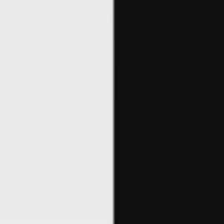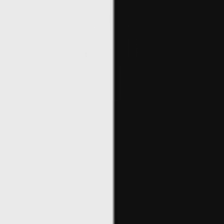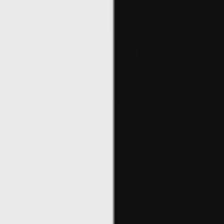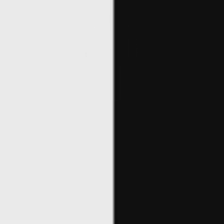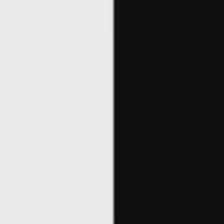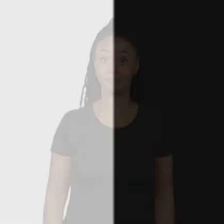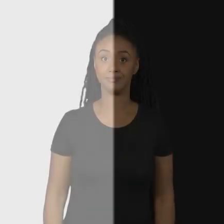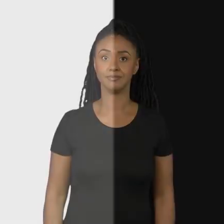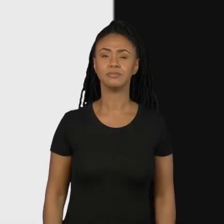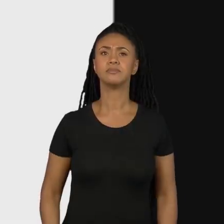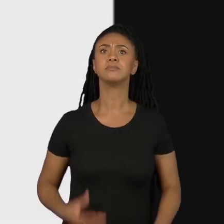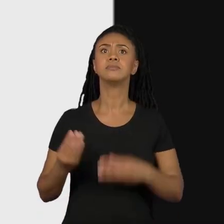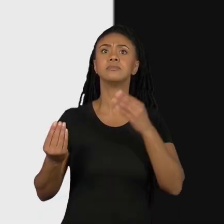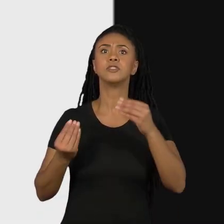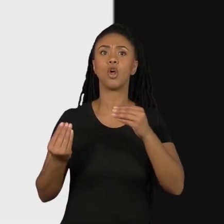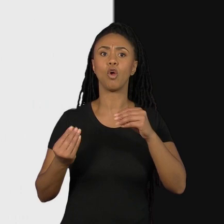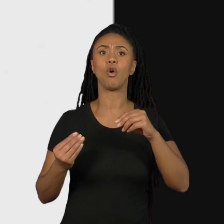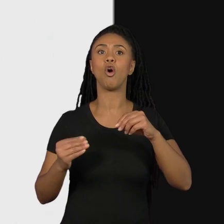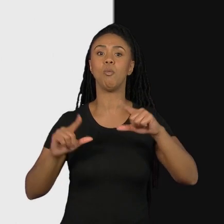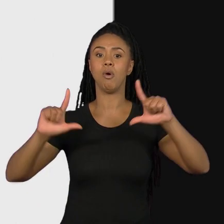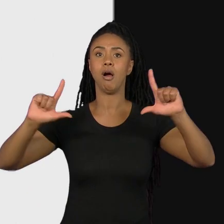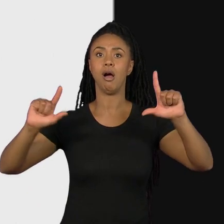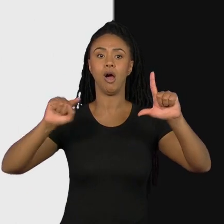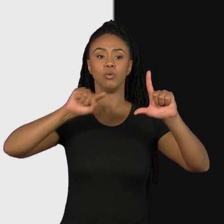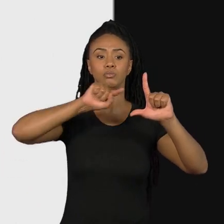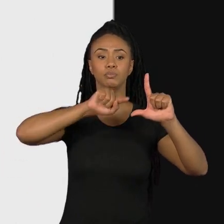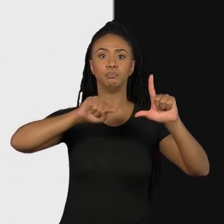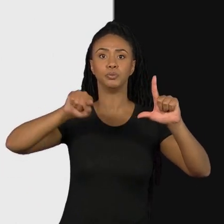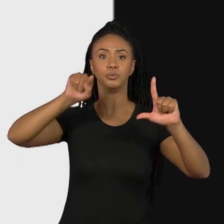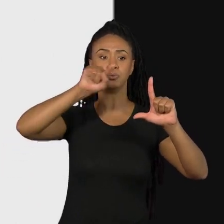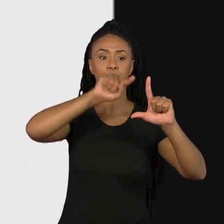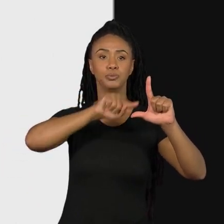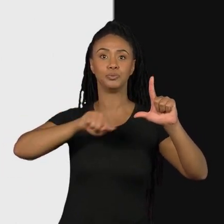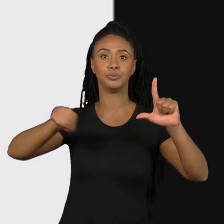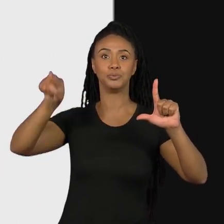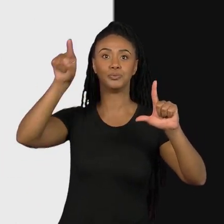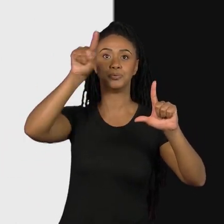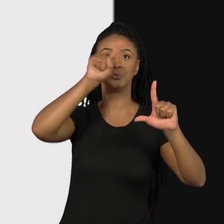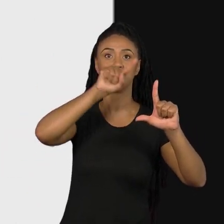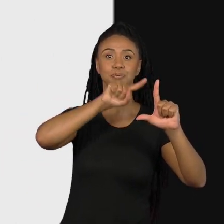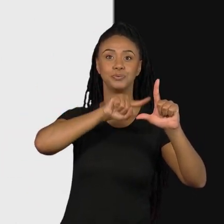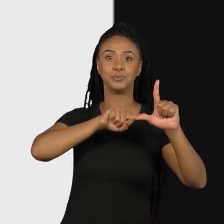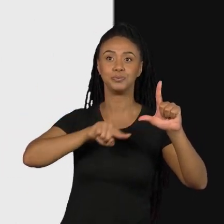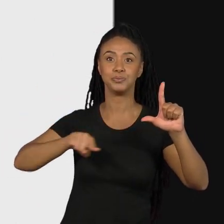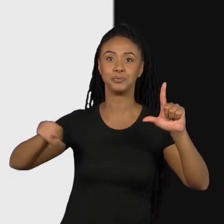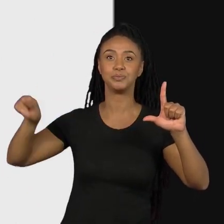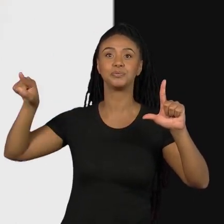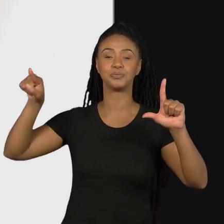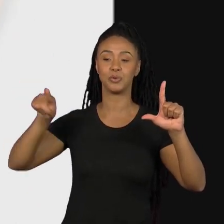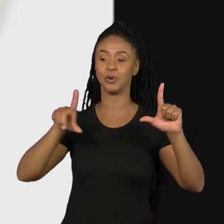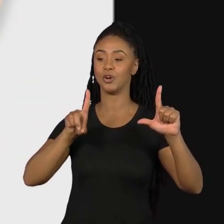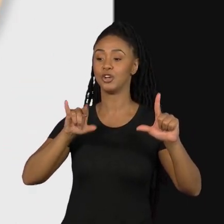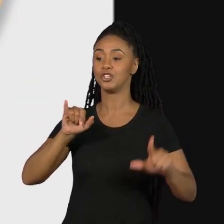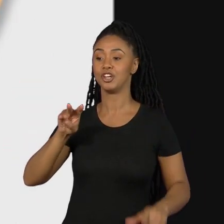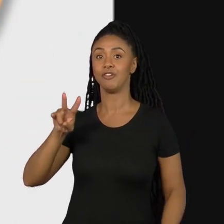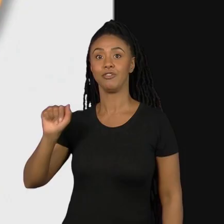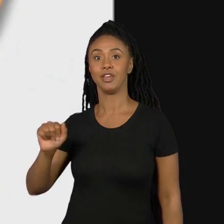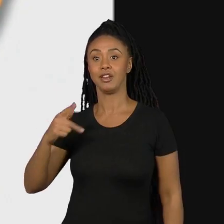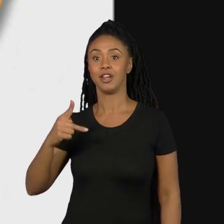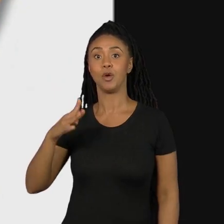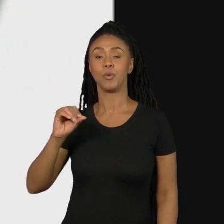A proporção áurea, também conhecida como divina proporção ou número de ouro, é uma